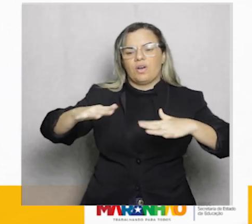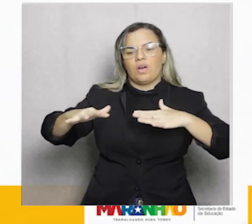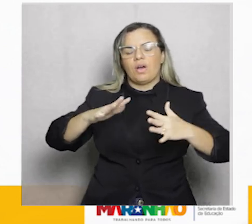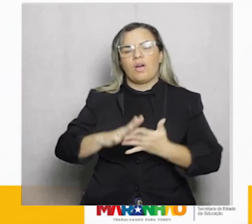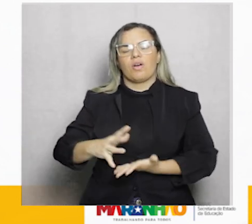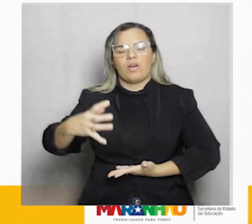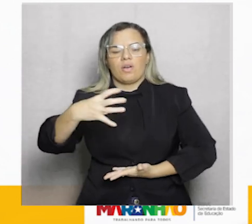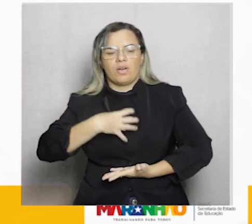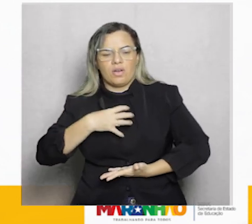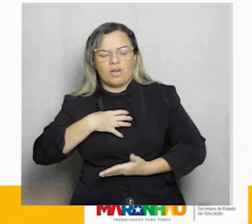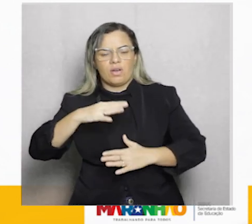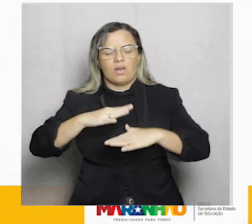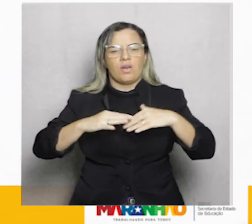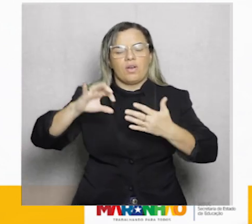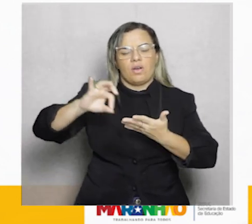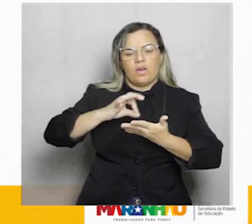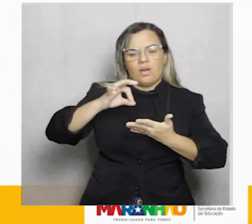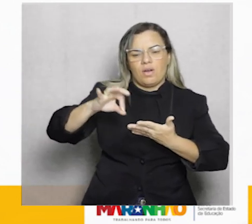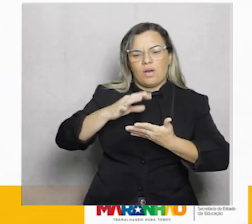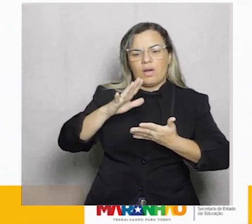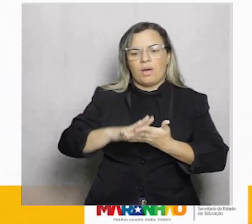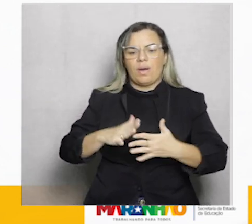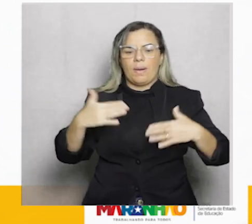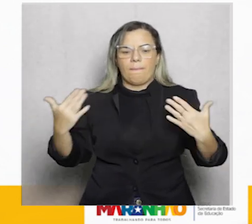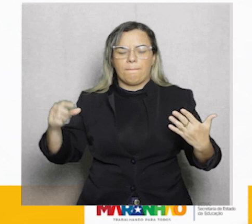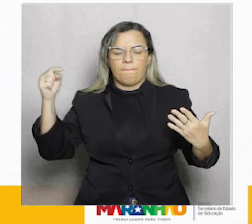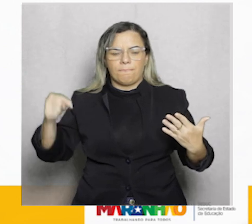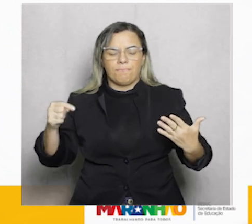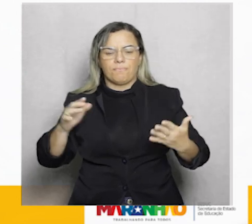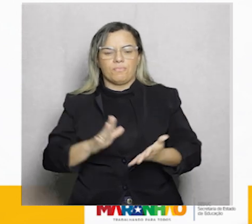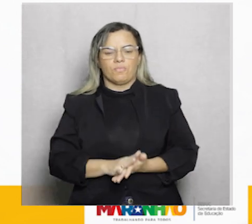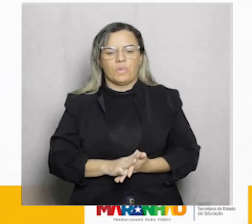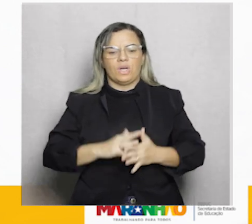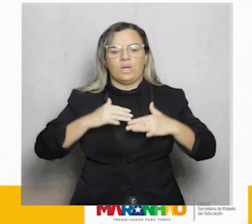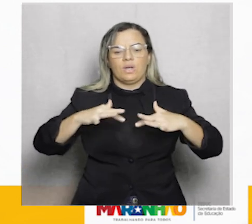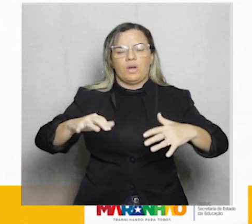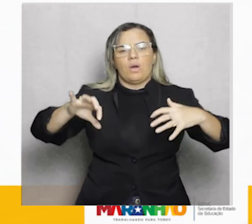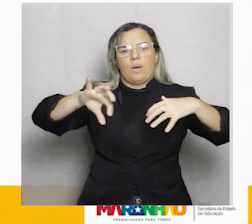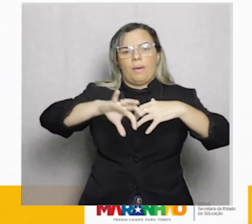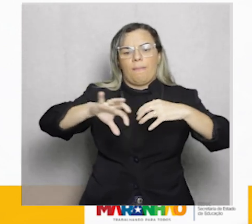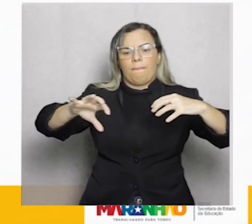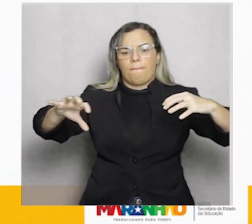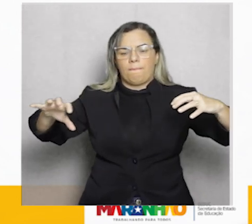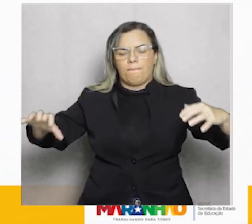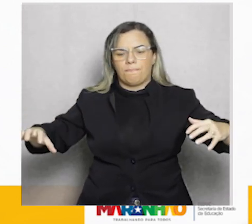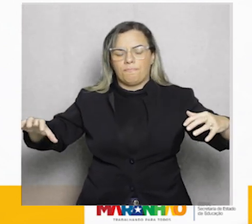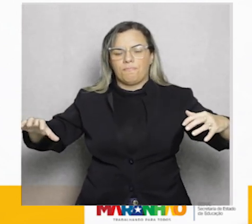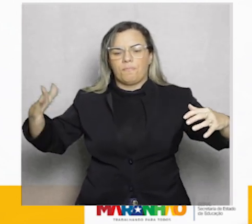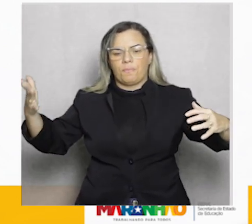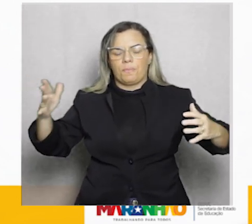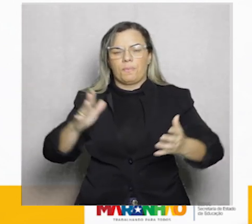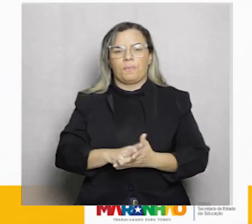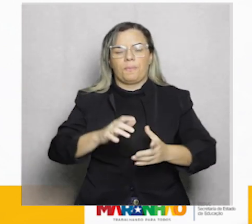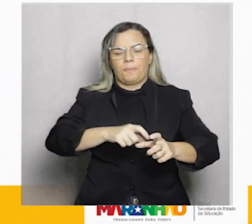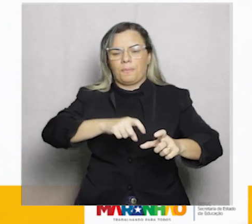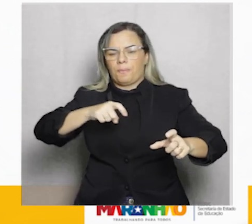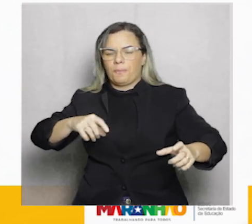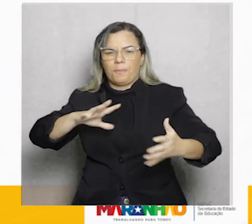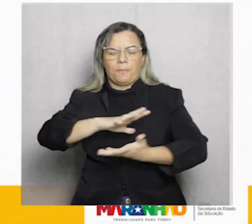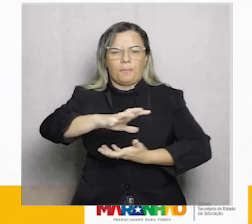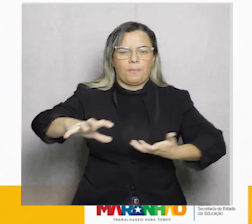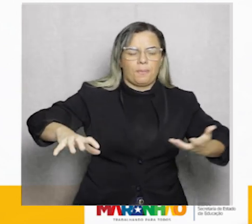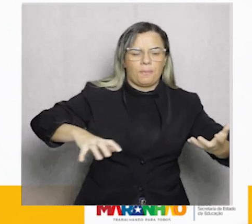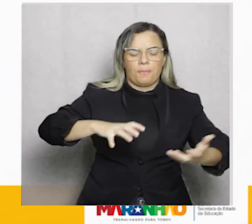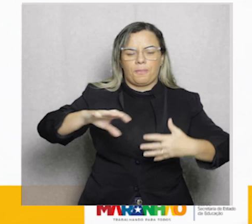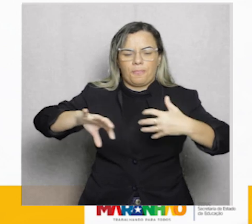Conjuração dos Alfaiates ou a Conjuração Baiana, enquanto movimento separatista, emancipacionista, revoltoso aqui